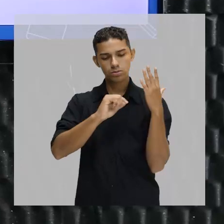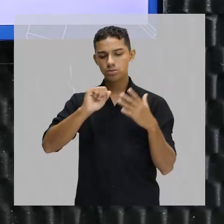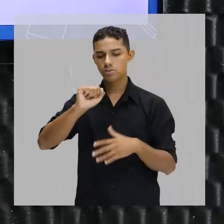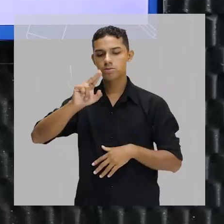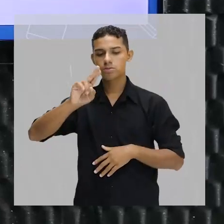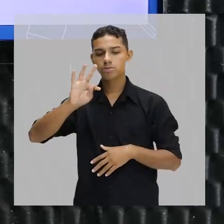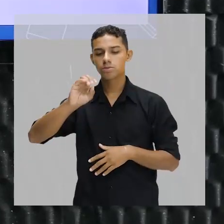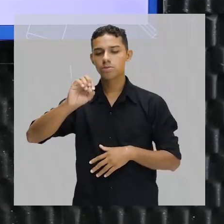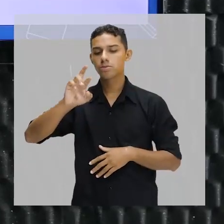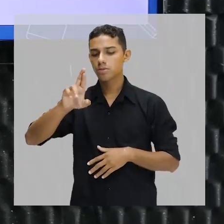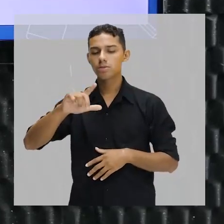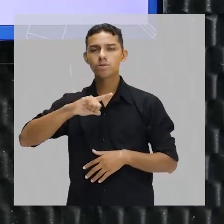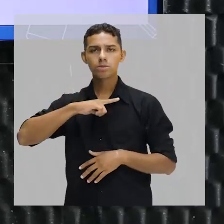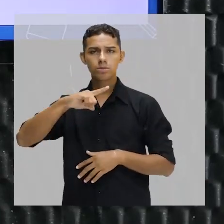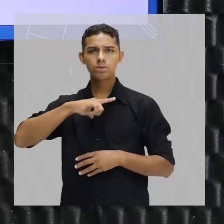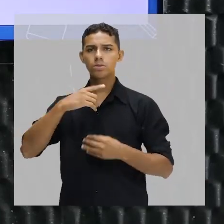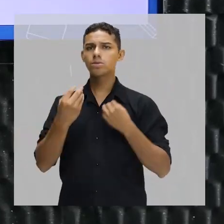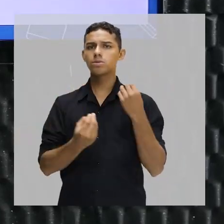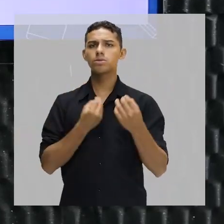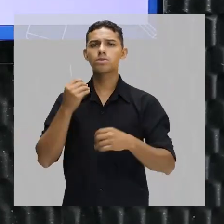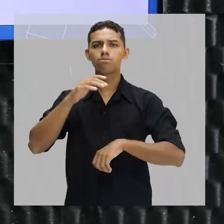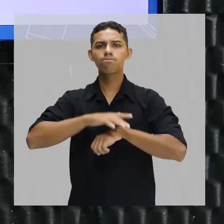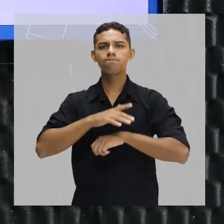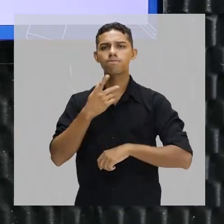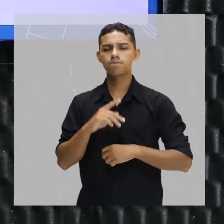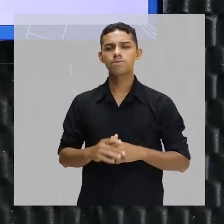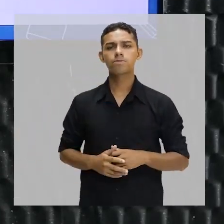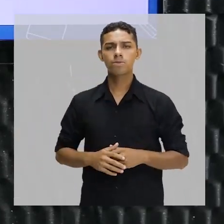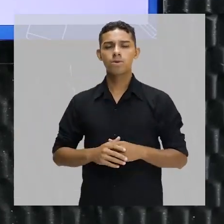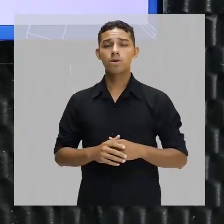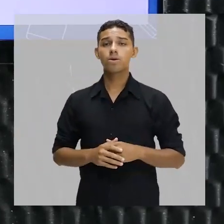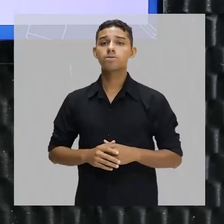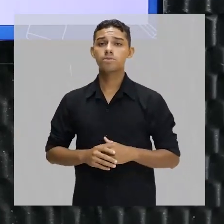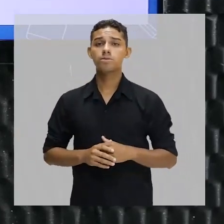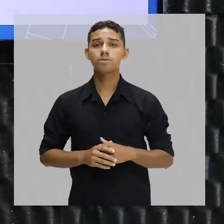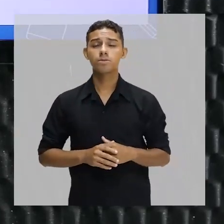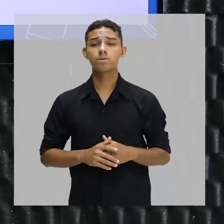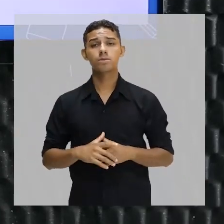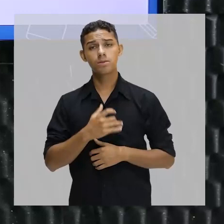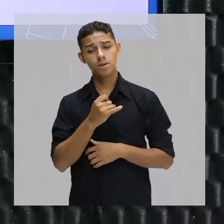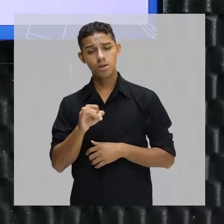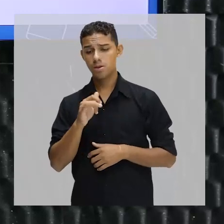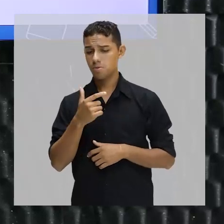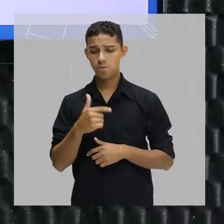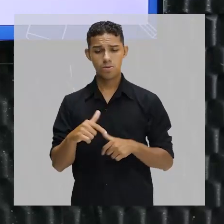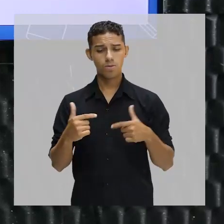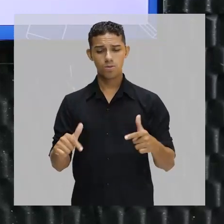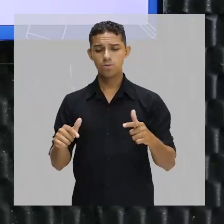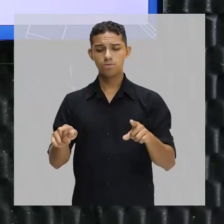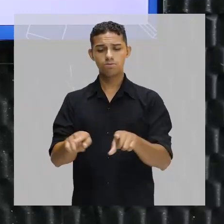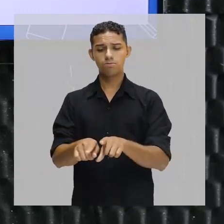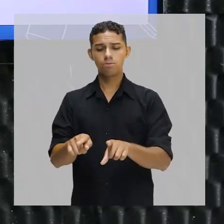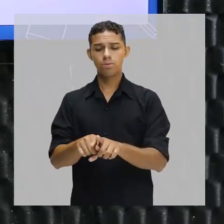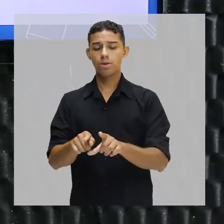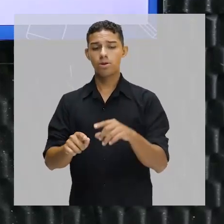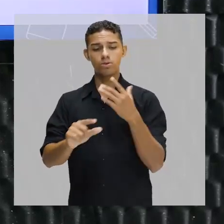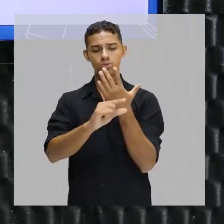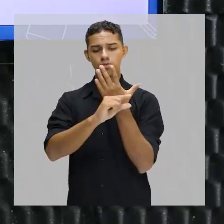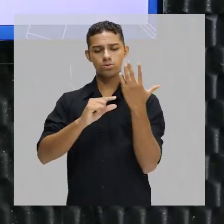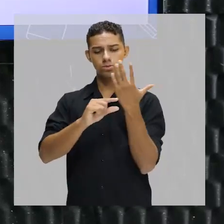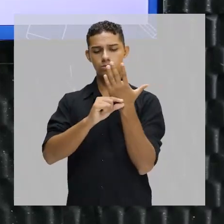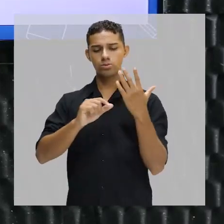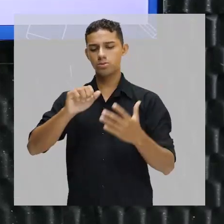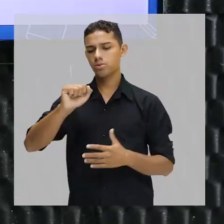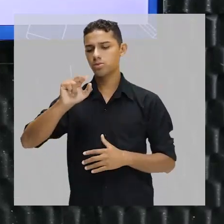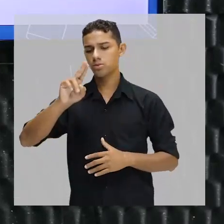tem um estilo, tem um jeito de produzir, de escrever. E às vezes, mesmo que você não tenha ali identificado o nome do autor, às vezes,